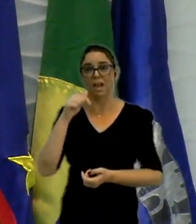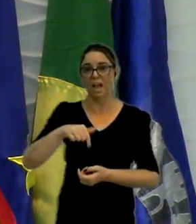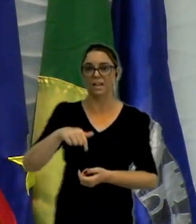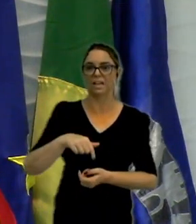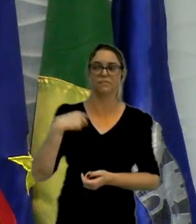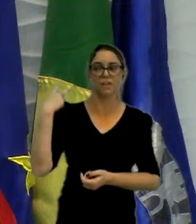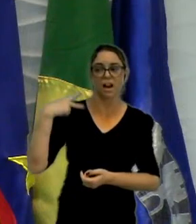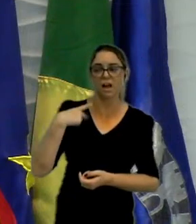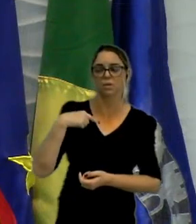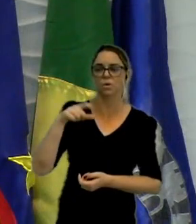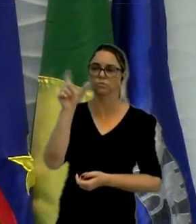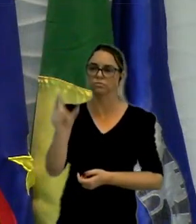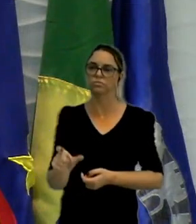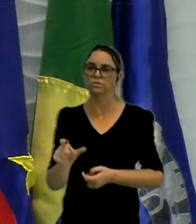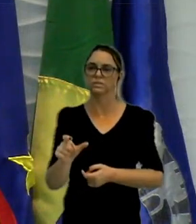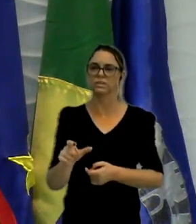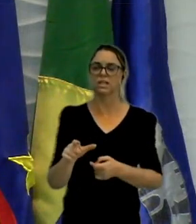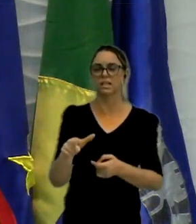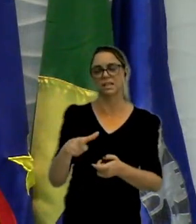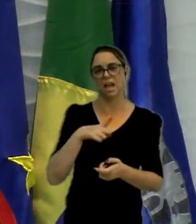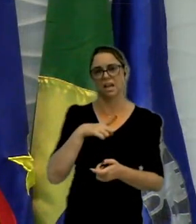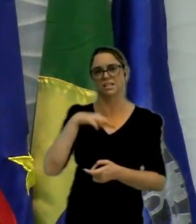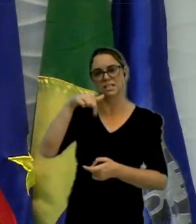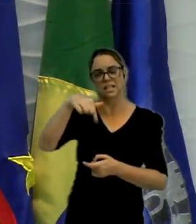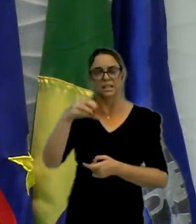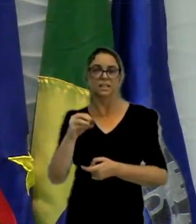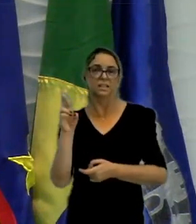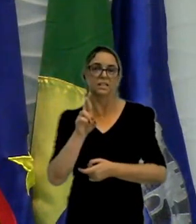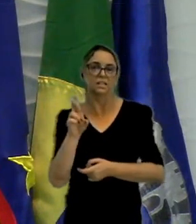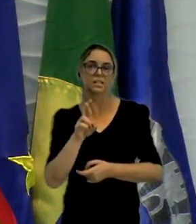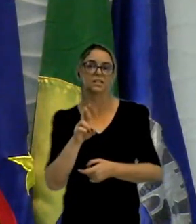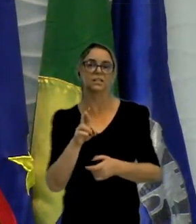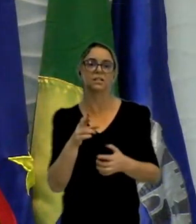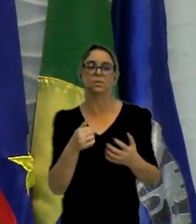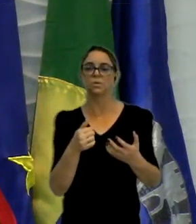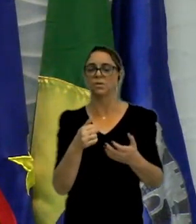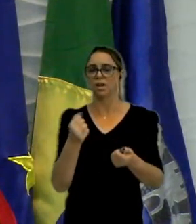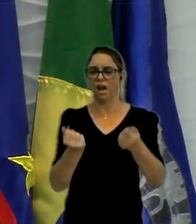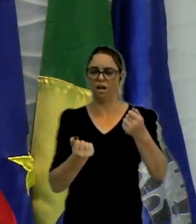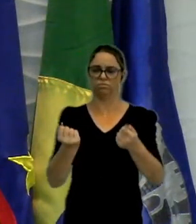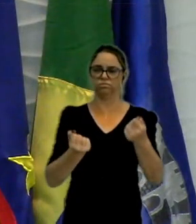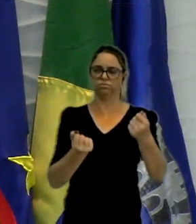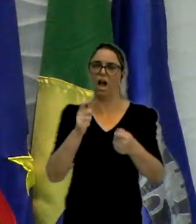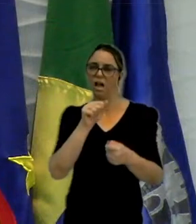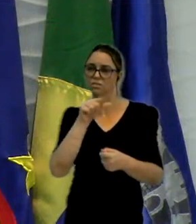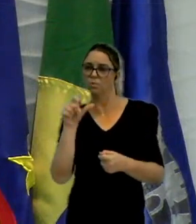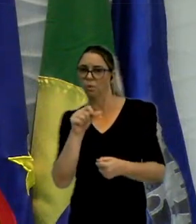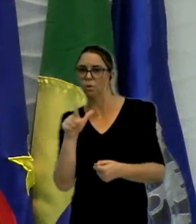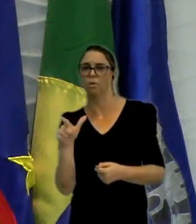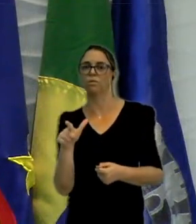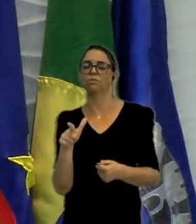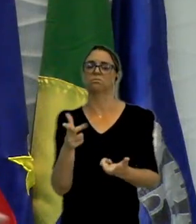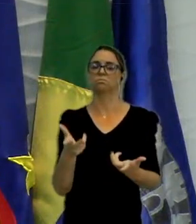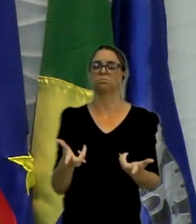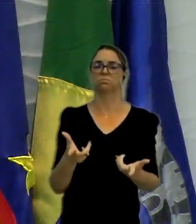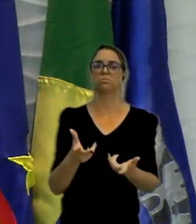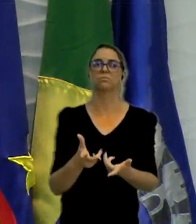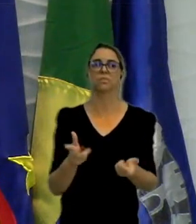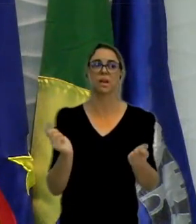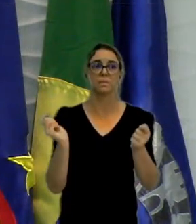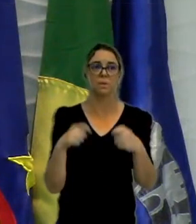água na região, cobrando R$ 70,00 com combustível da prefeitura. Um caminhão azul que tem aí. Aí